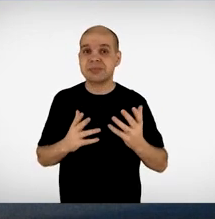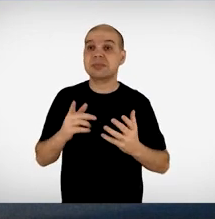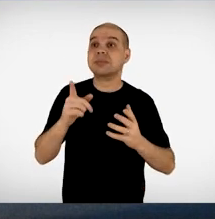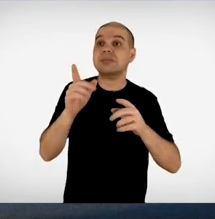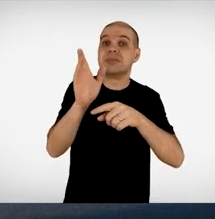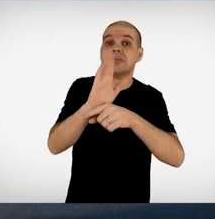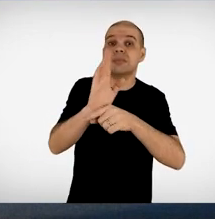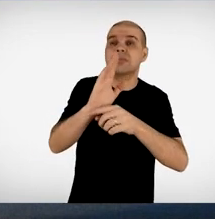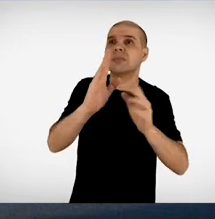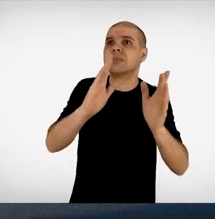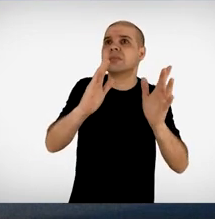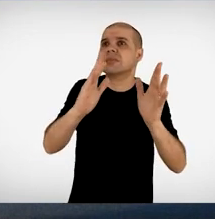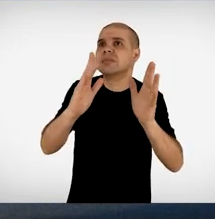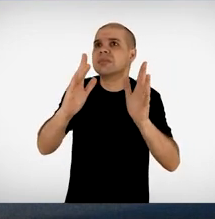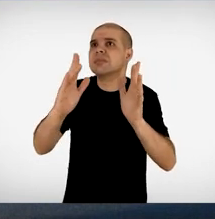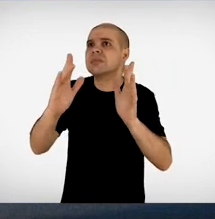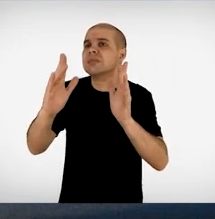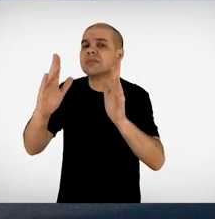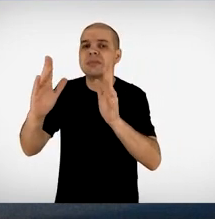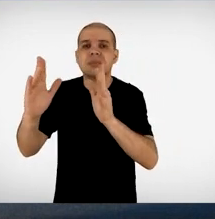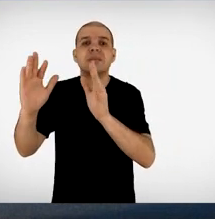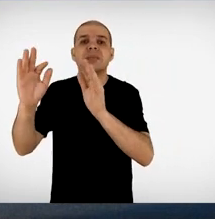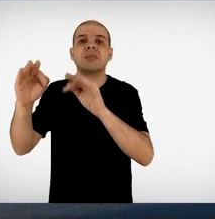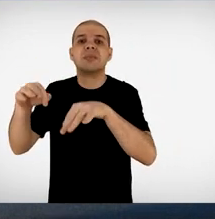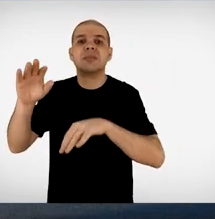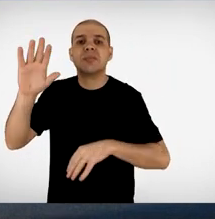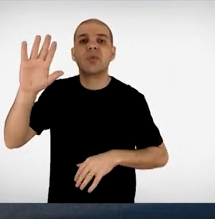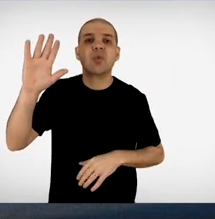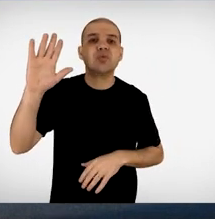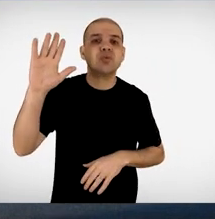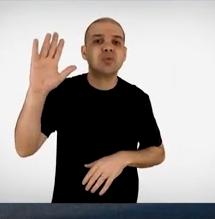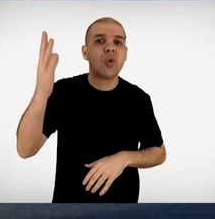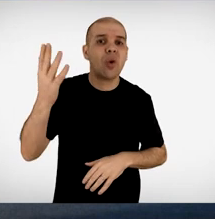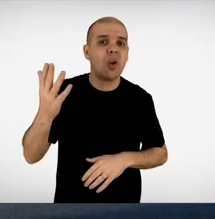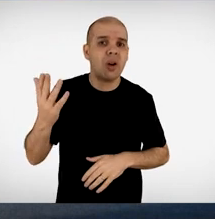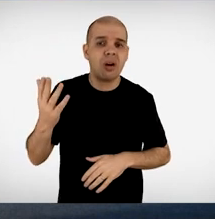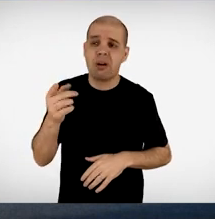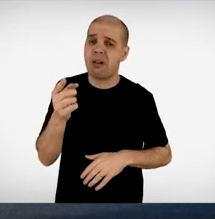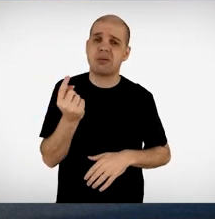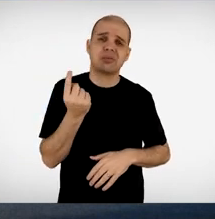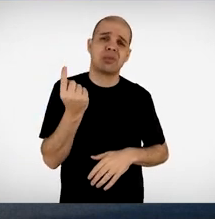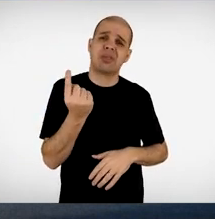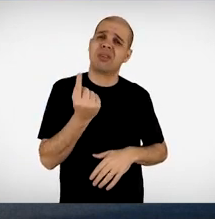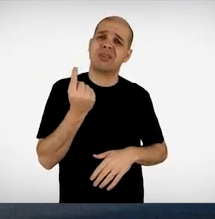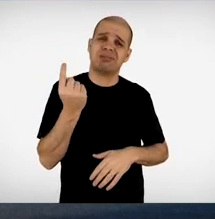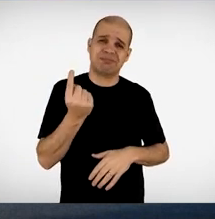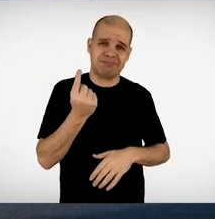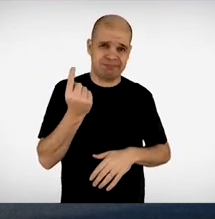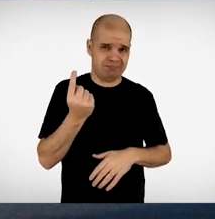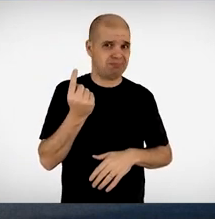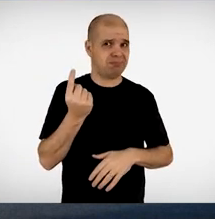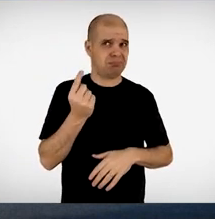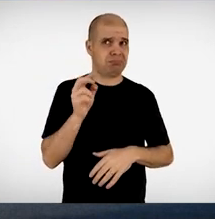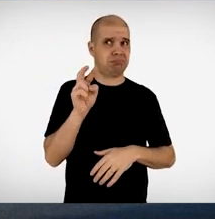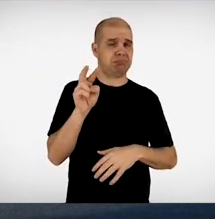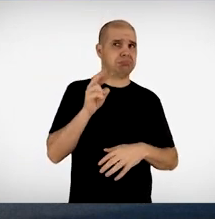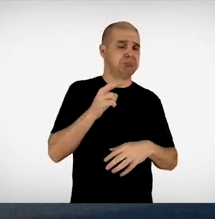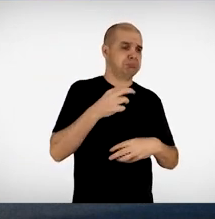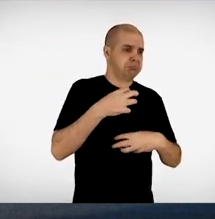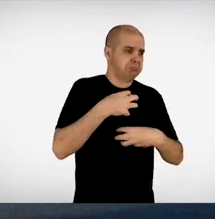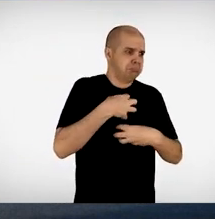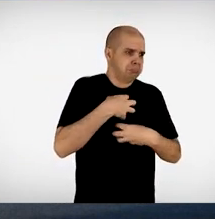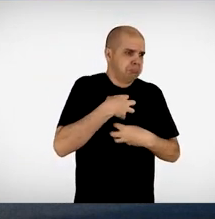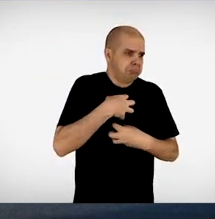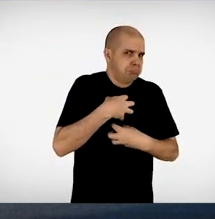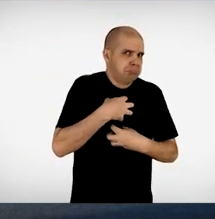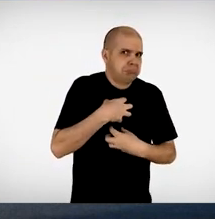Né? Vamos lembrar que ela acaba sozinha, olhando o cara ali com o neném e tal. O primeiro morreu, então... É um